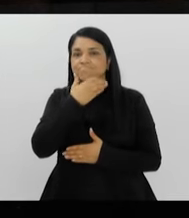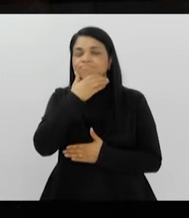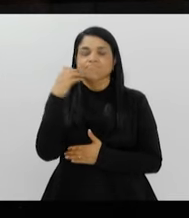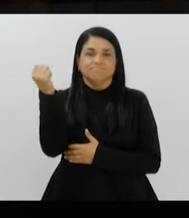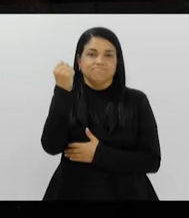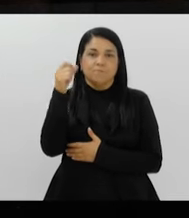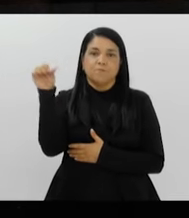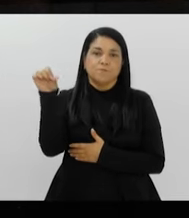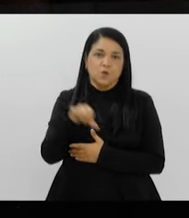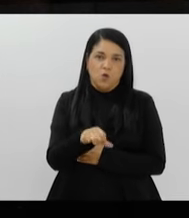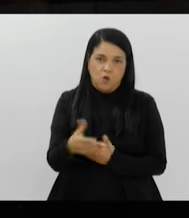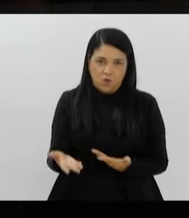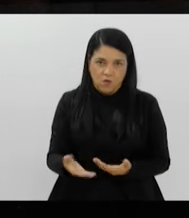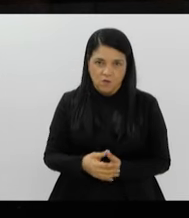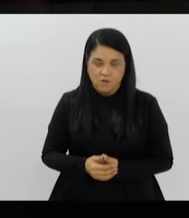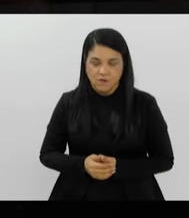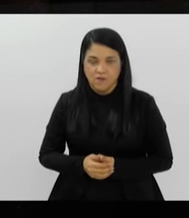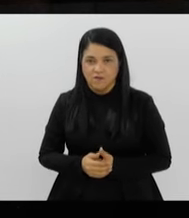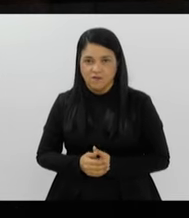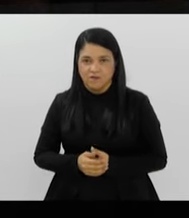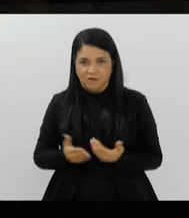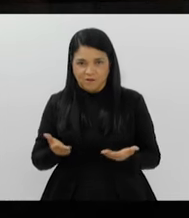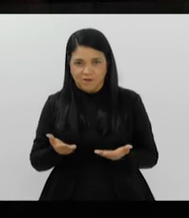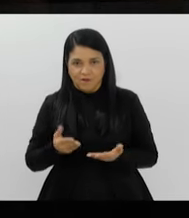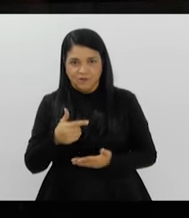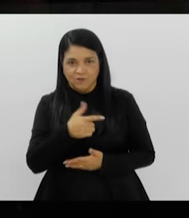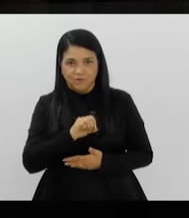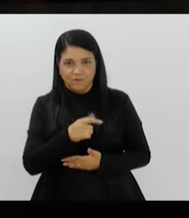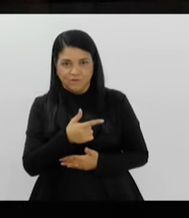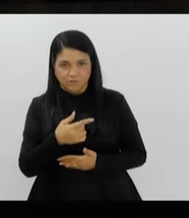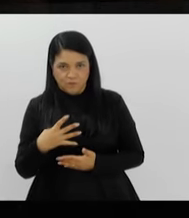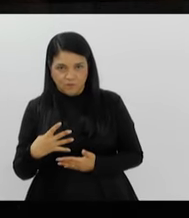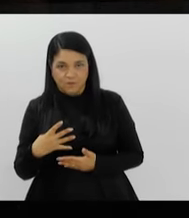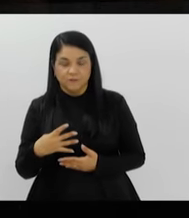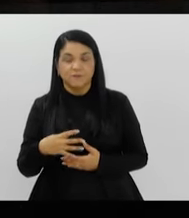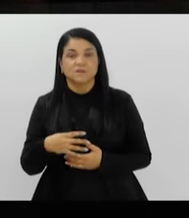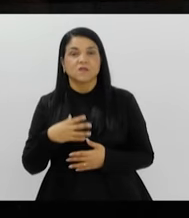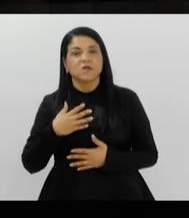absoluta. Dito isso, gostaria